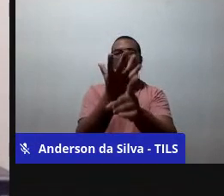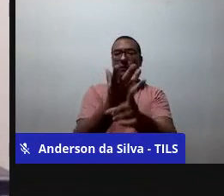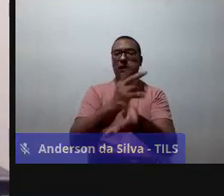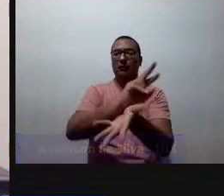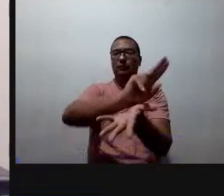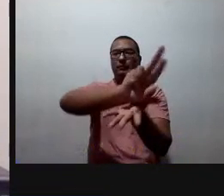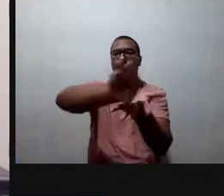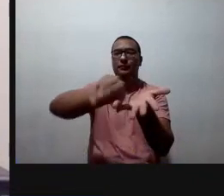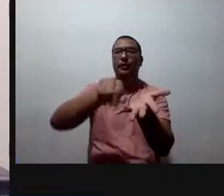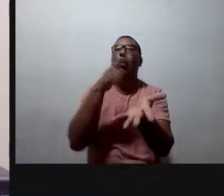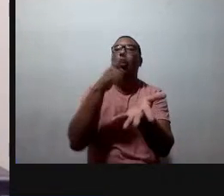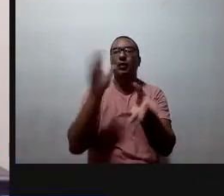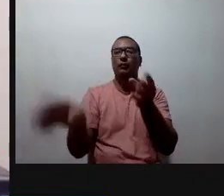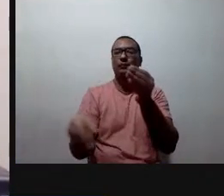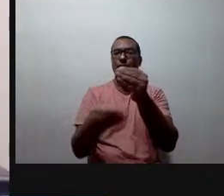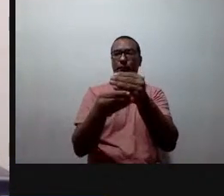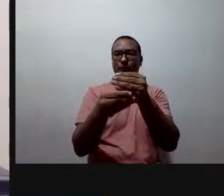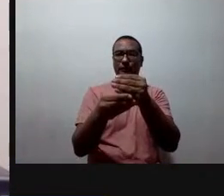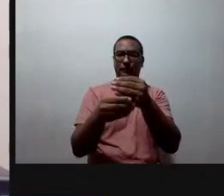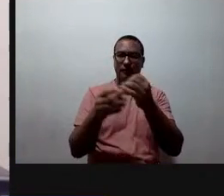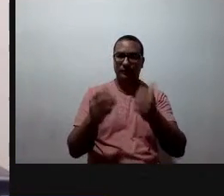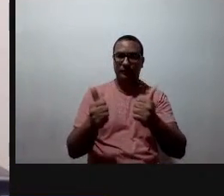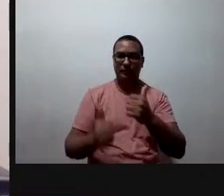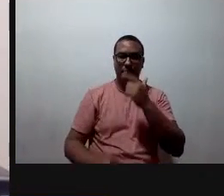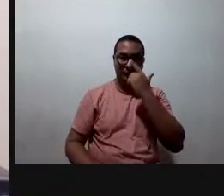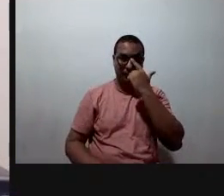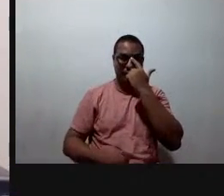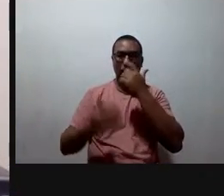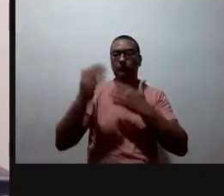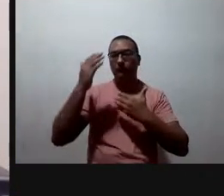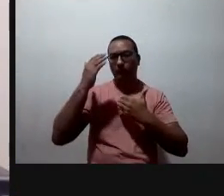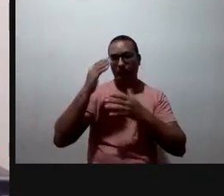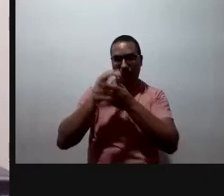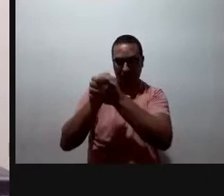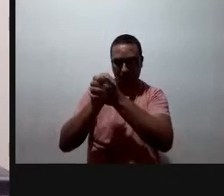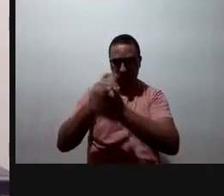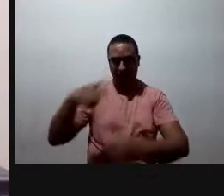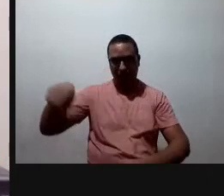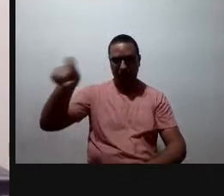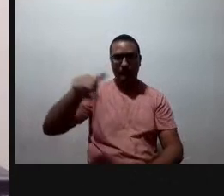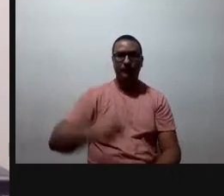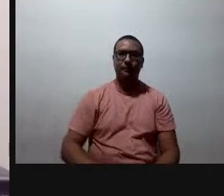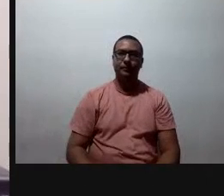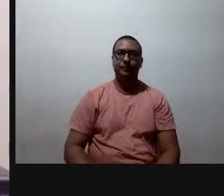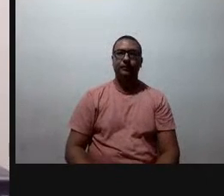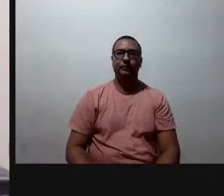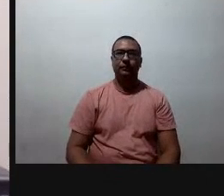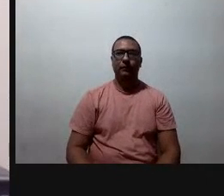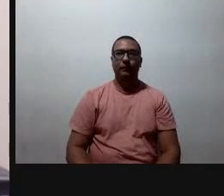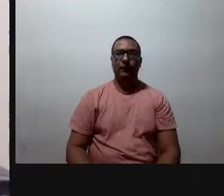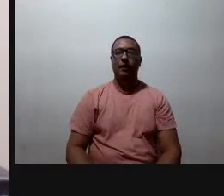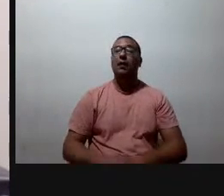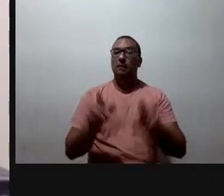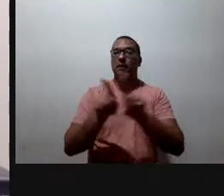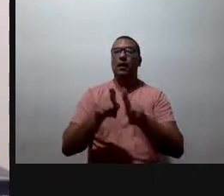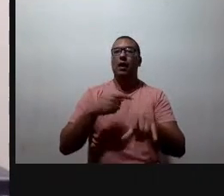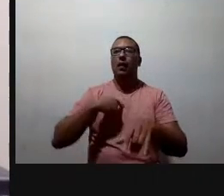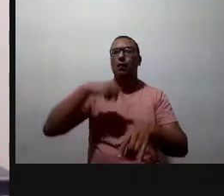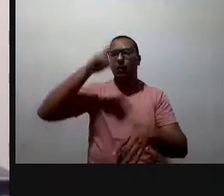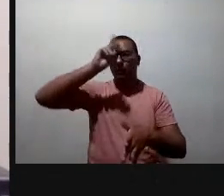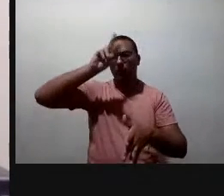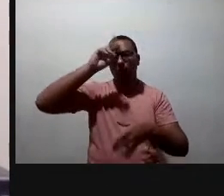Então, parabéns para vocês. Bom, então, eu me lembrei, quando eu vejo esse conceito de cidade